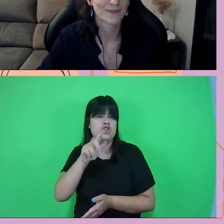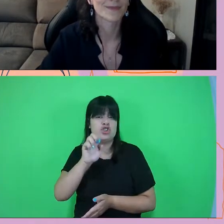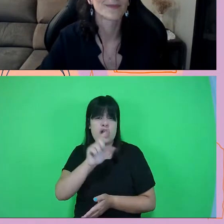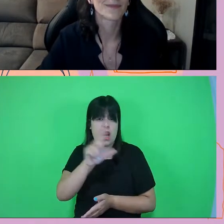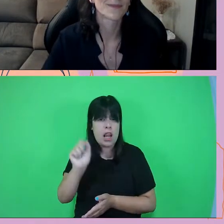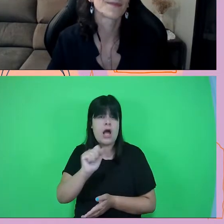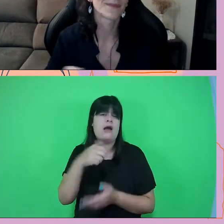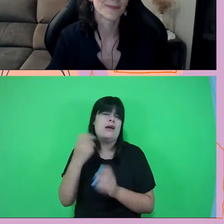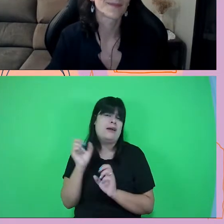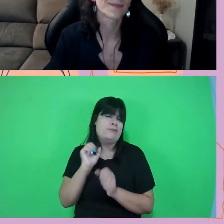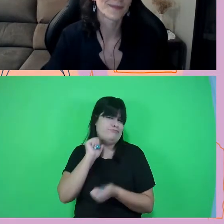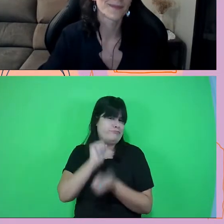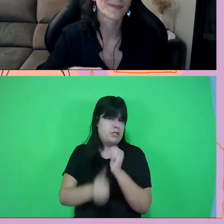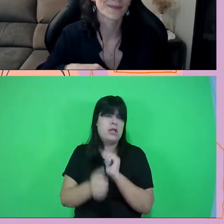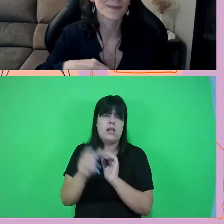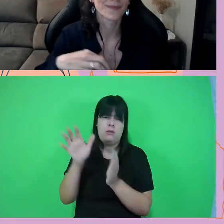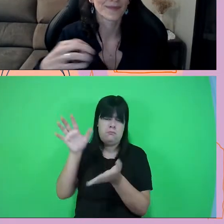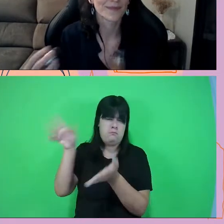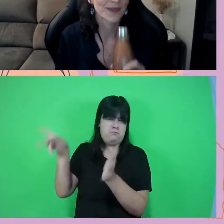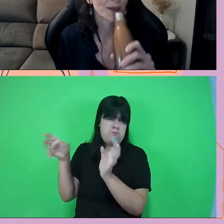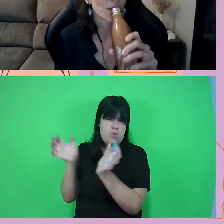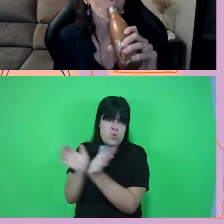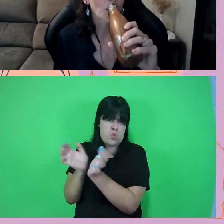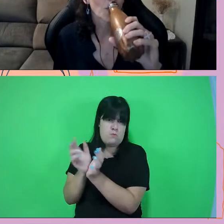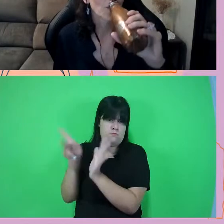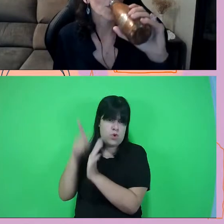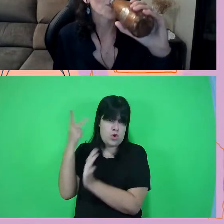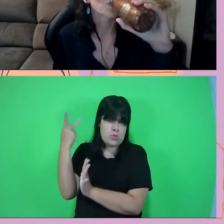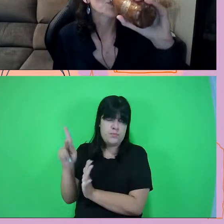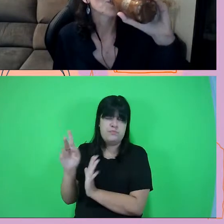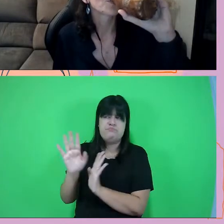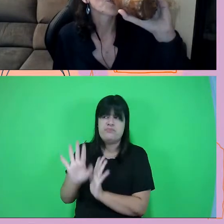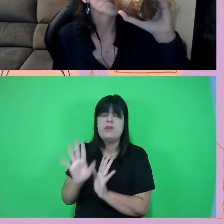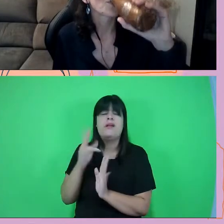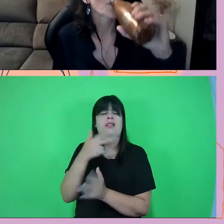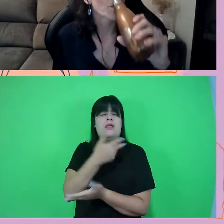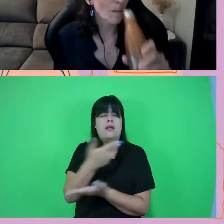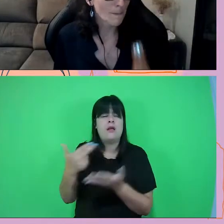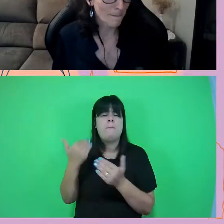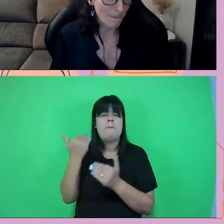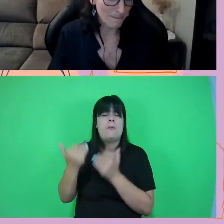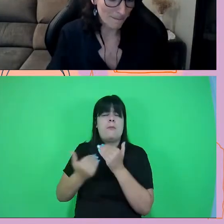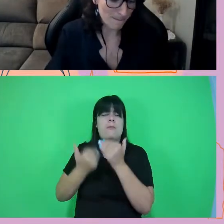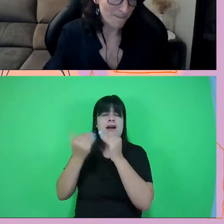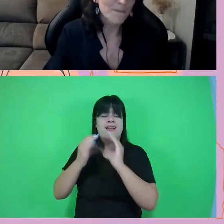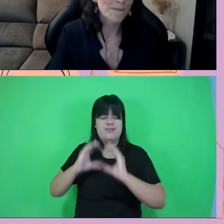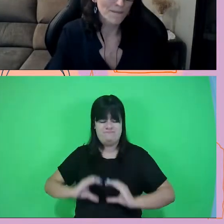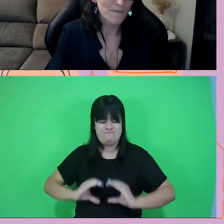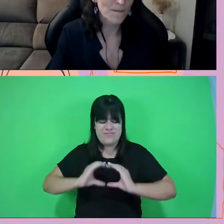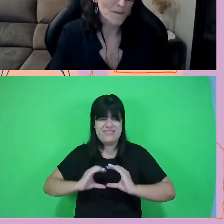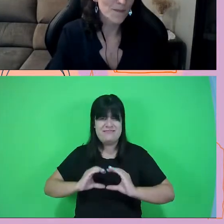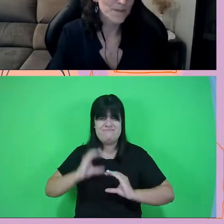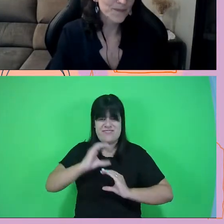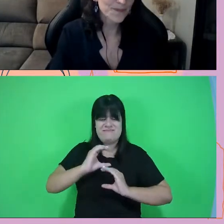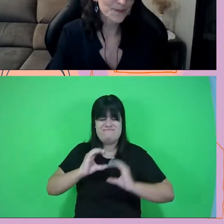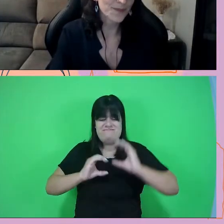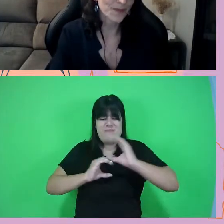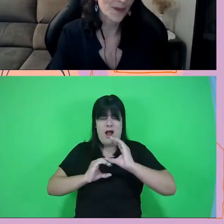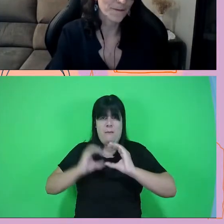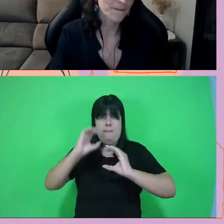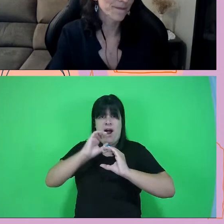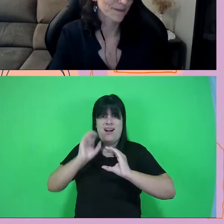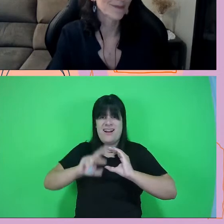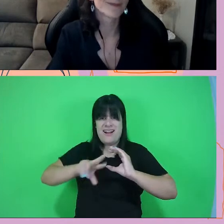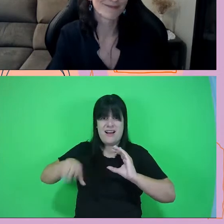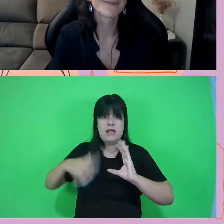né, e tantas outras que construíram aí, cada um foi lá e botou um tijolinho, né, para que a Mayra chegasse